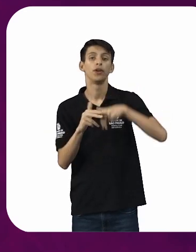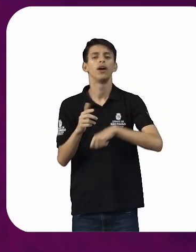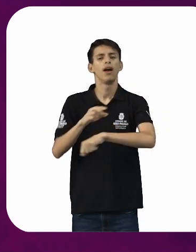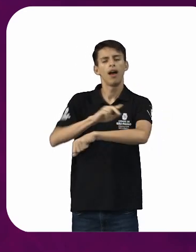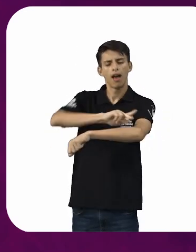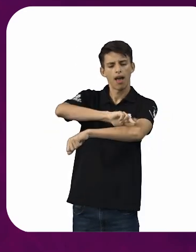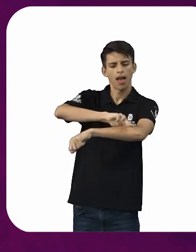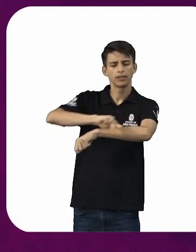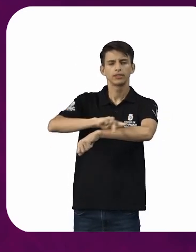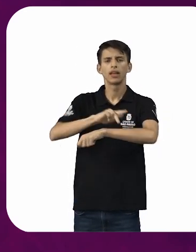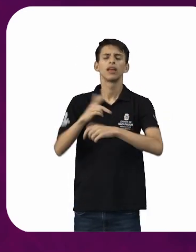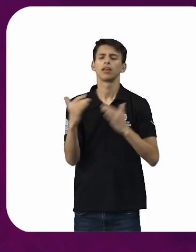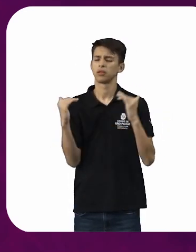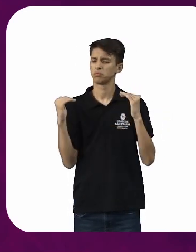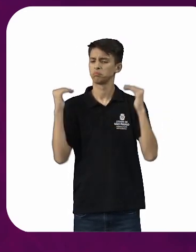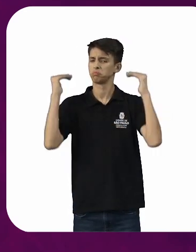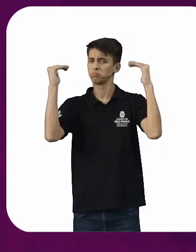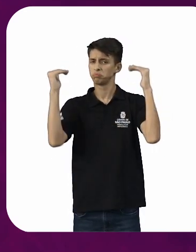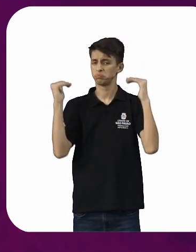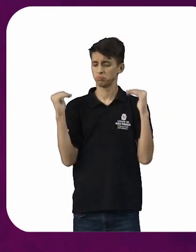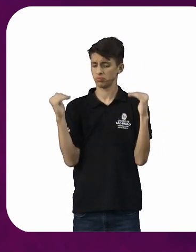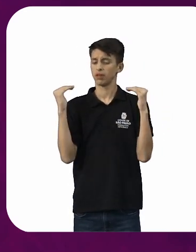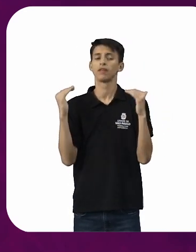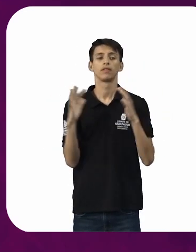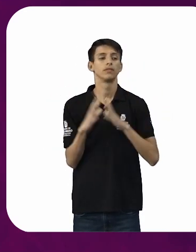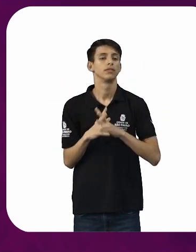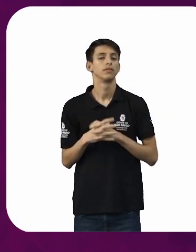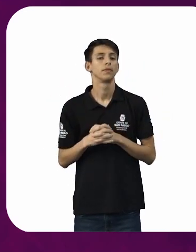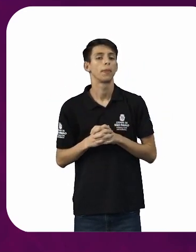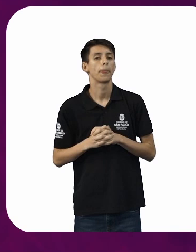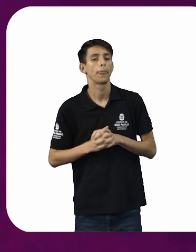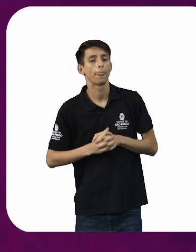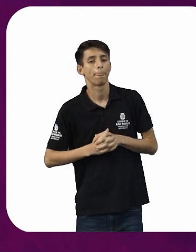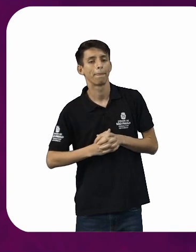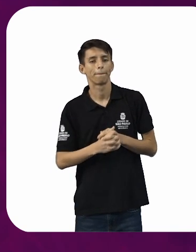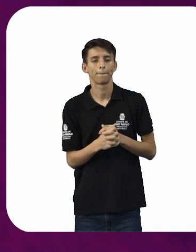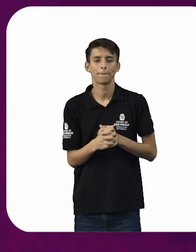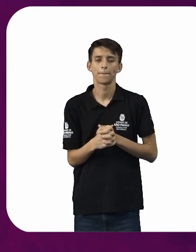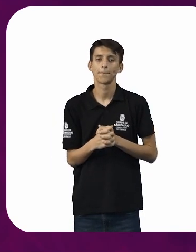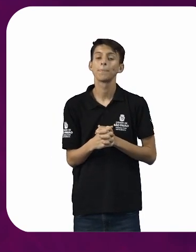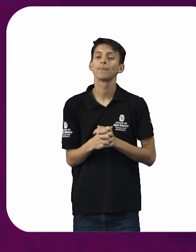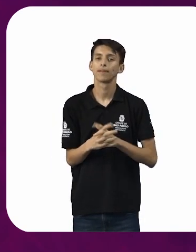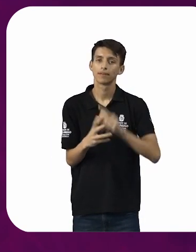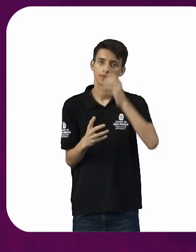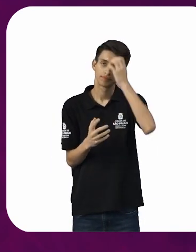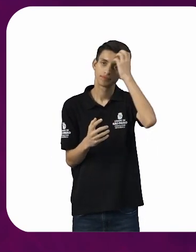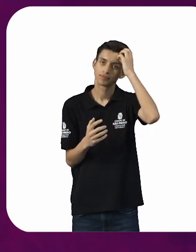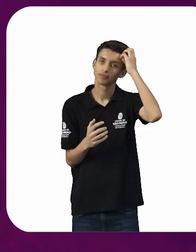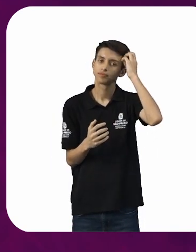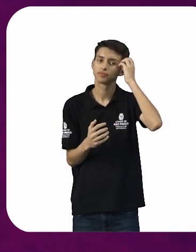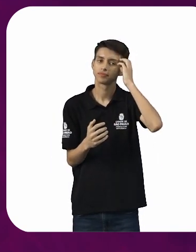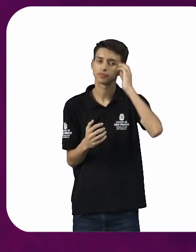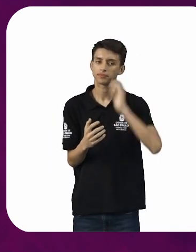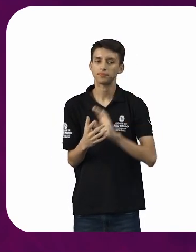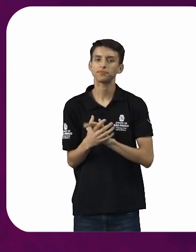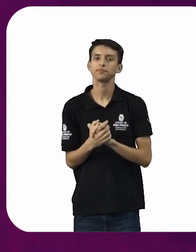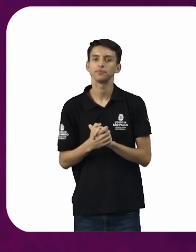se manifestam nas práticas discriminatórias? Eu acredito que Rosana